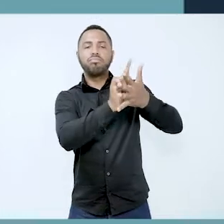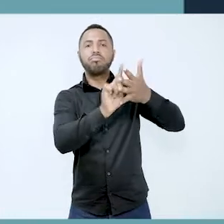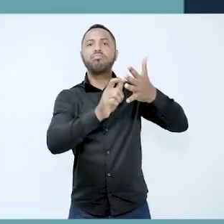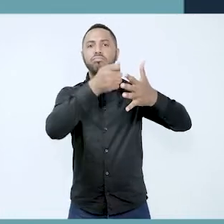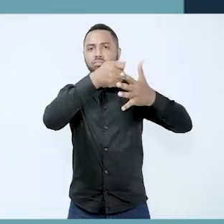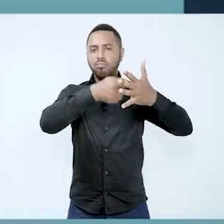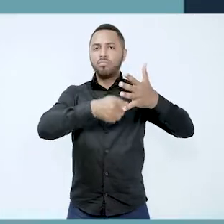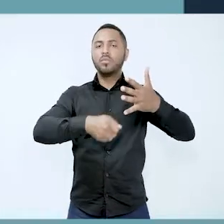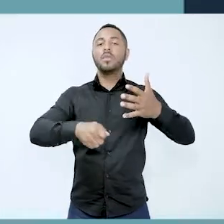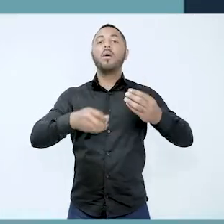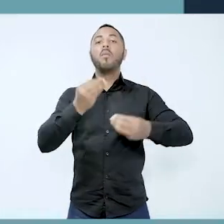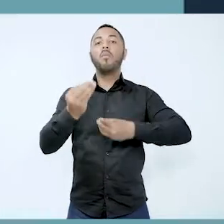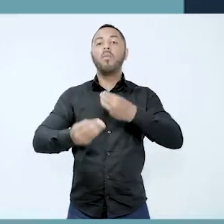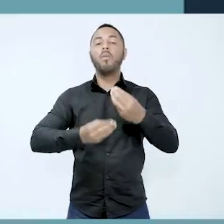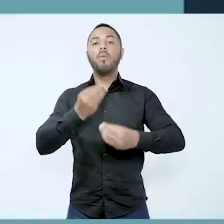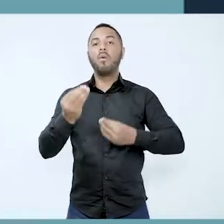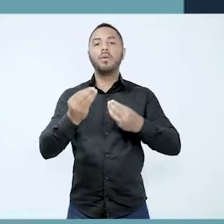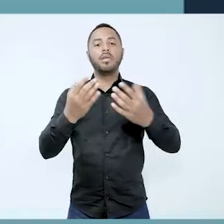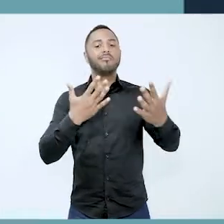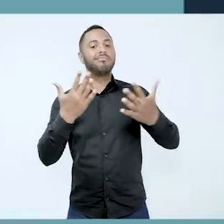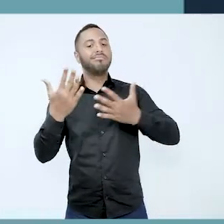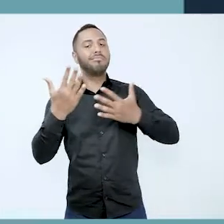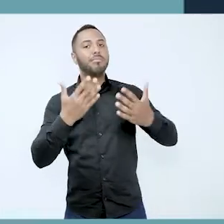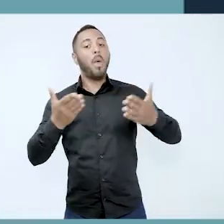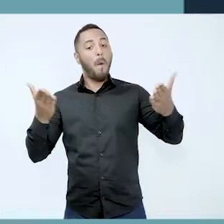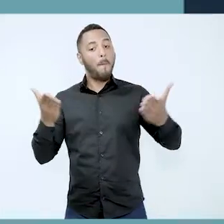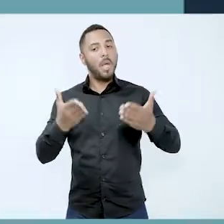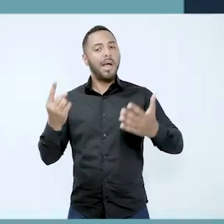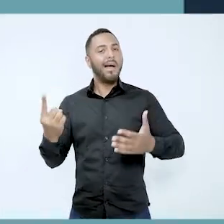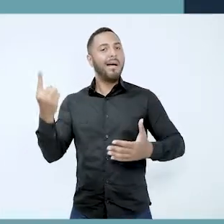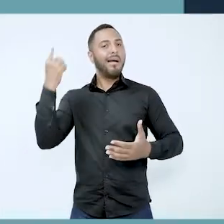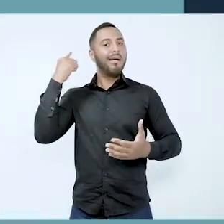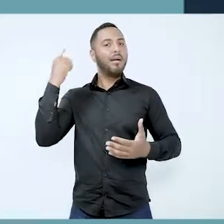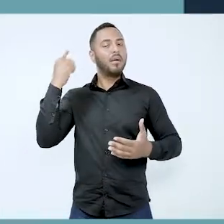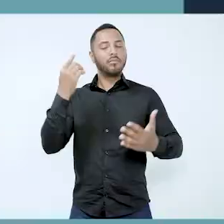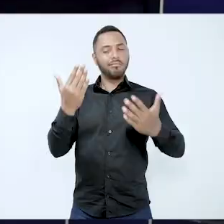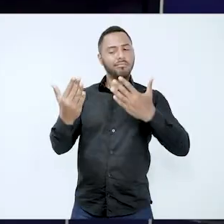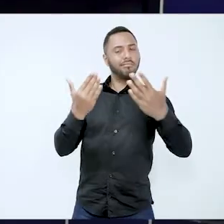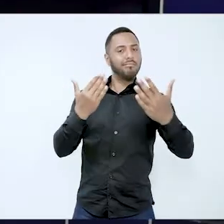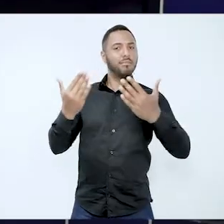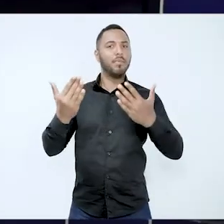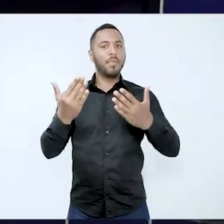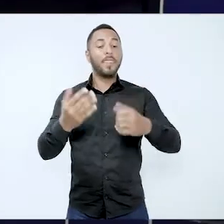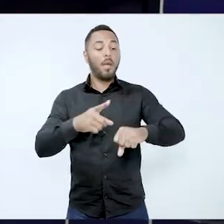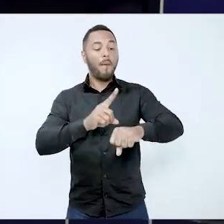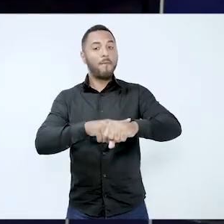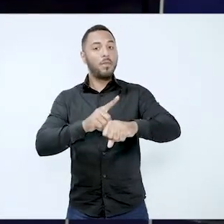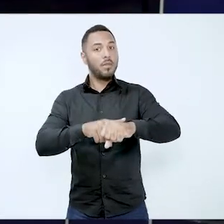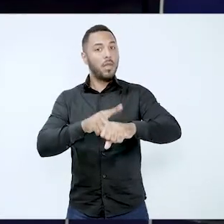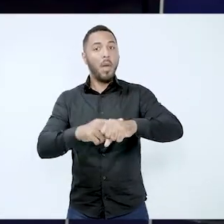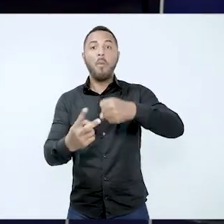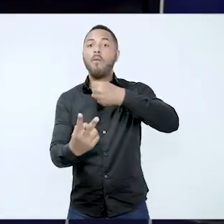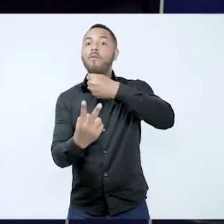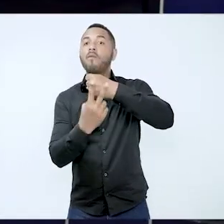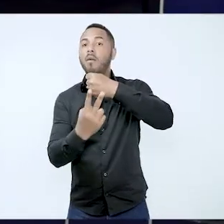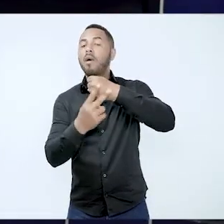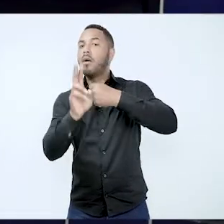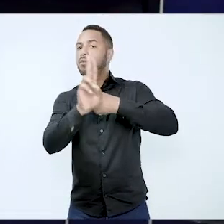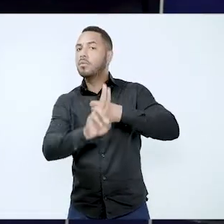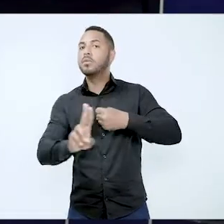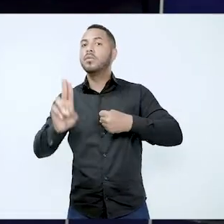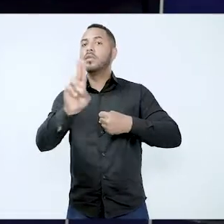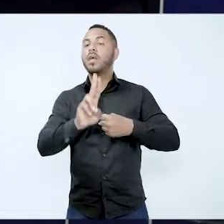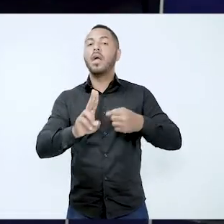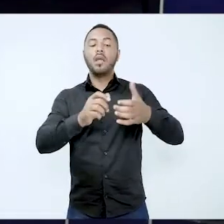tem a função de comparar o presente com o passado. O tempo verbal predominante